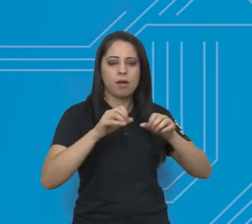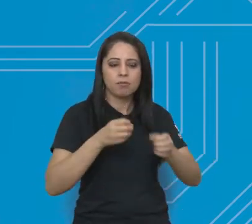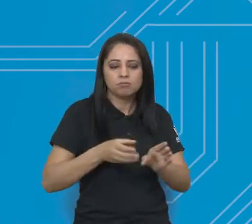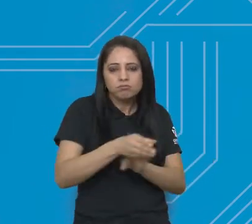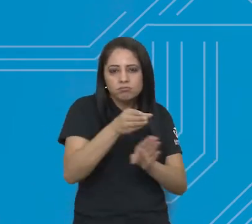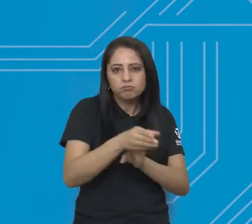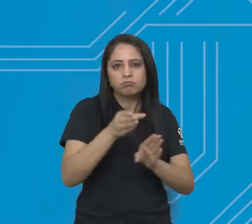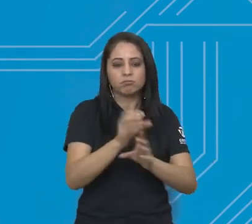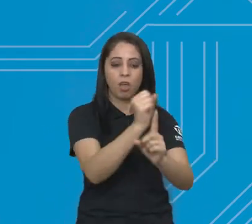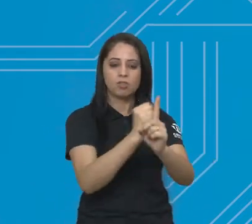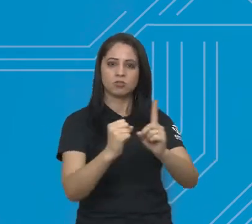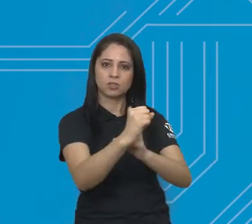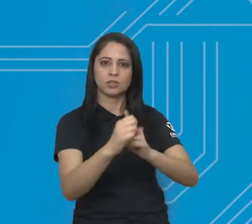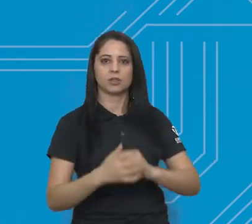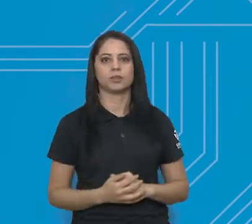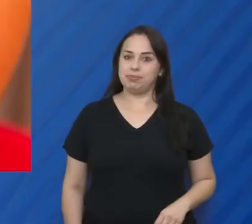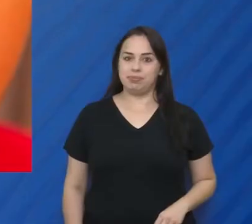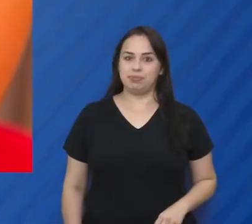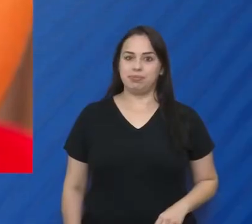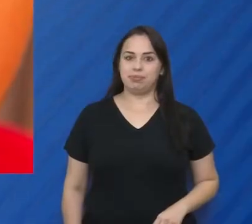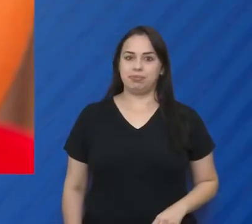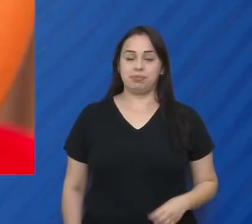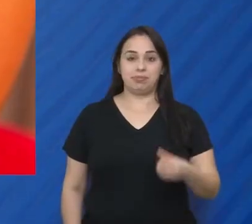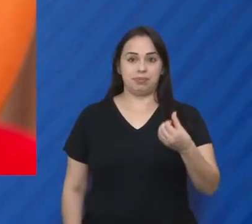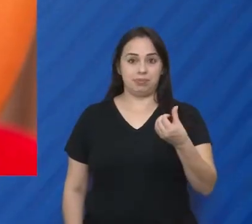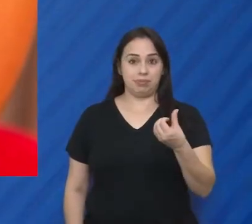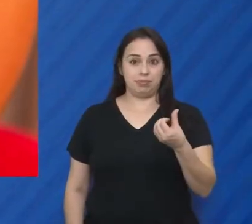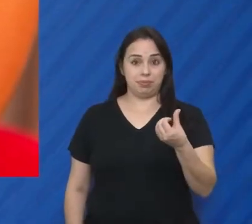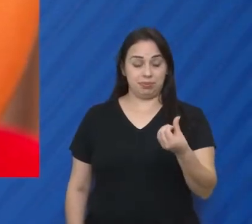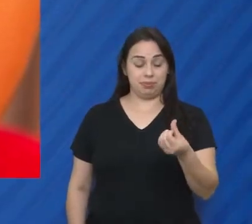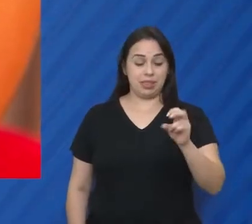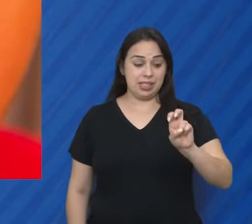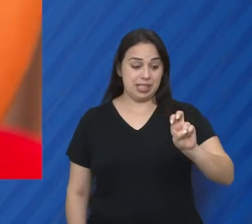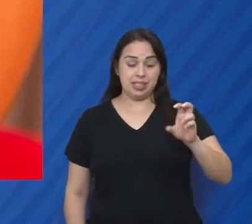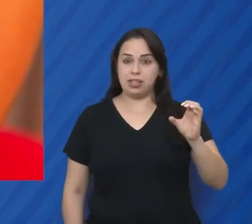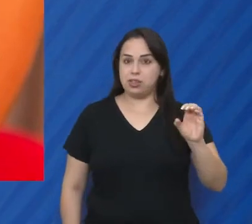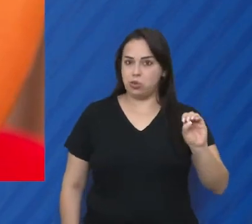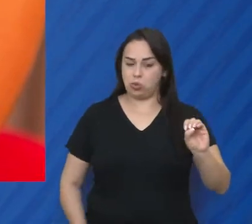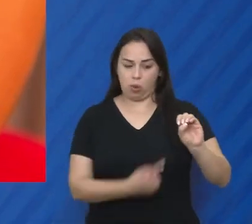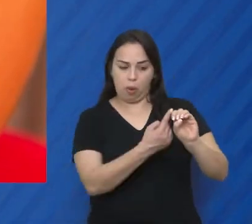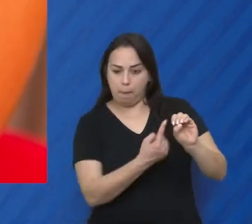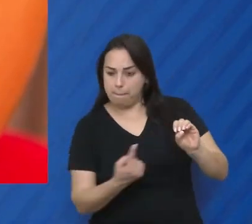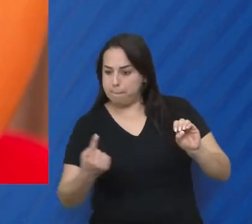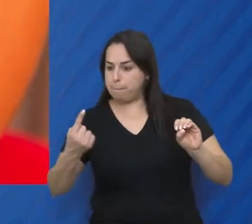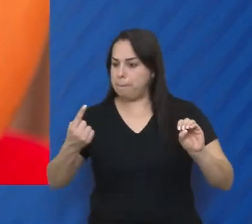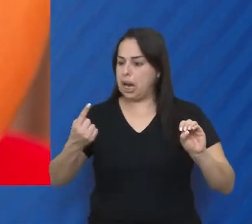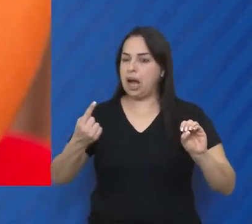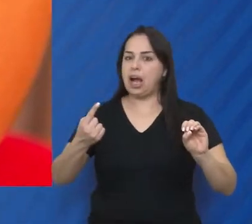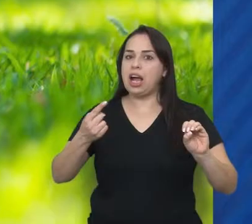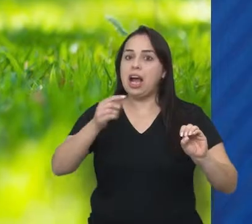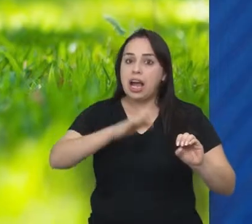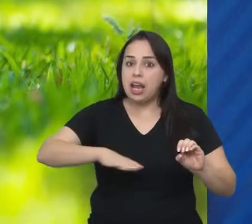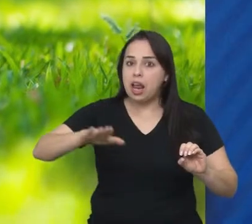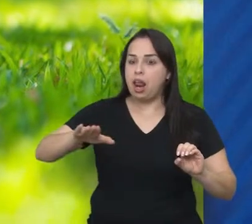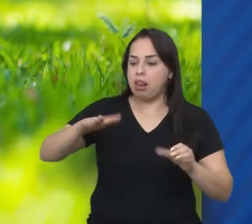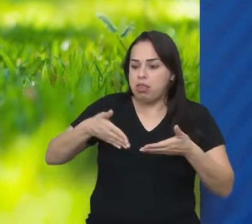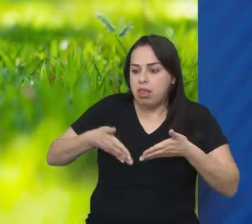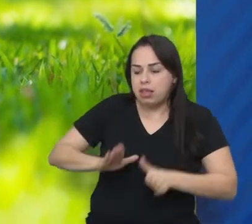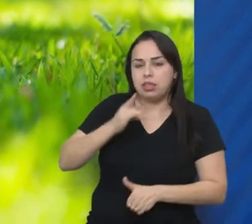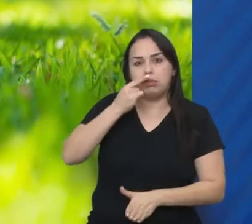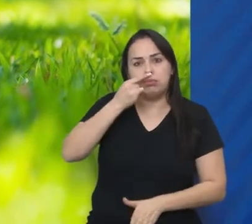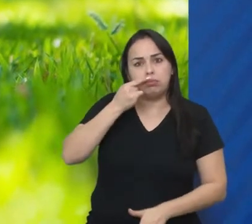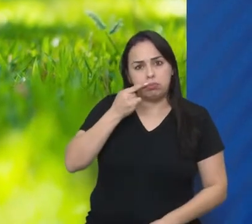debate sobre o tema com toda a sociedade. Ao menos uma a cada 650 crianças nascem com